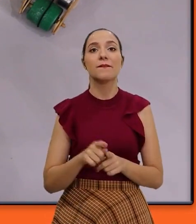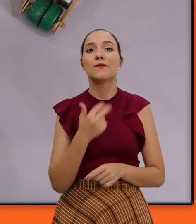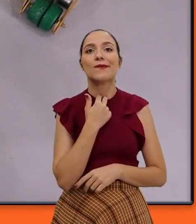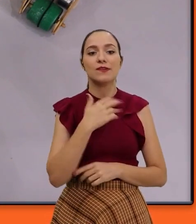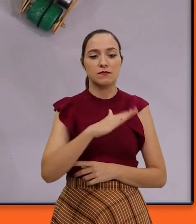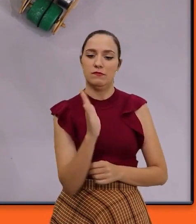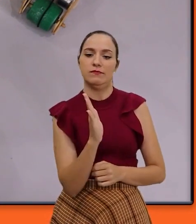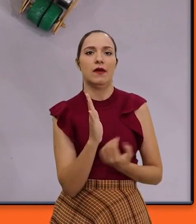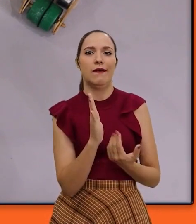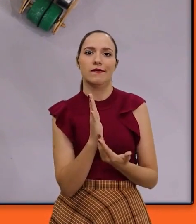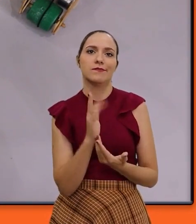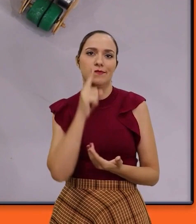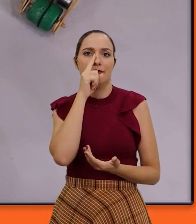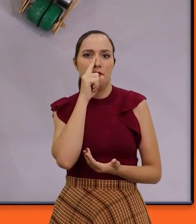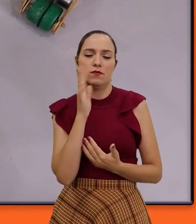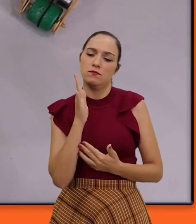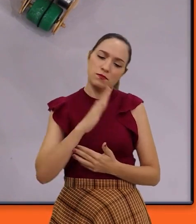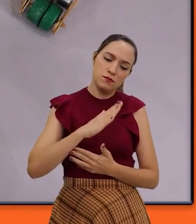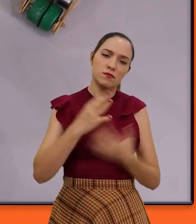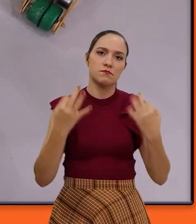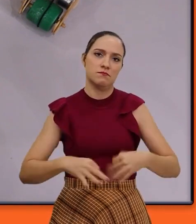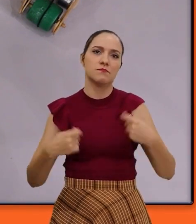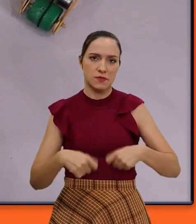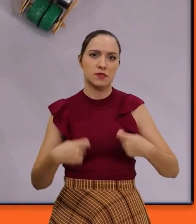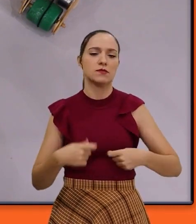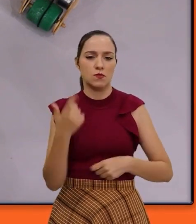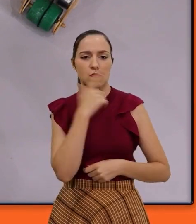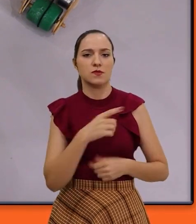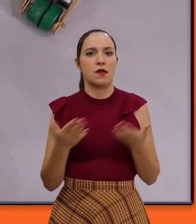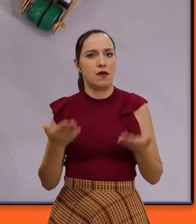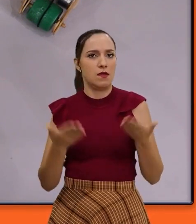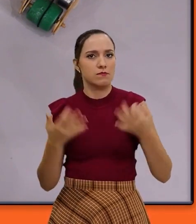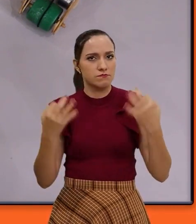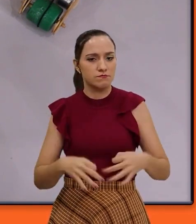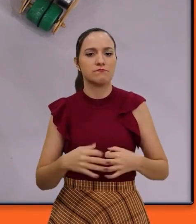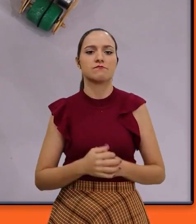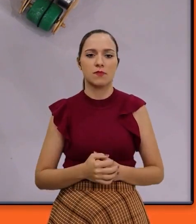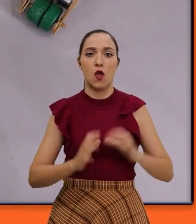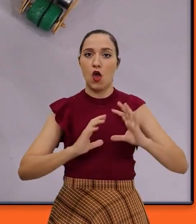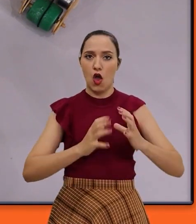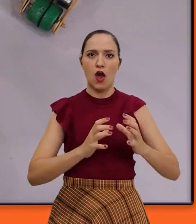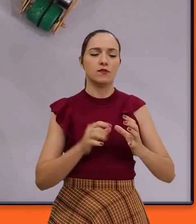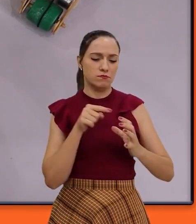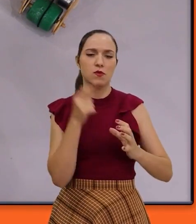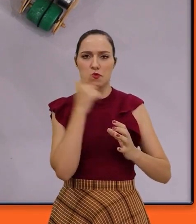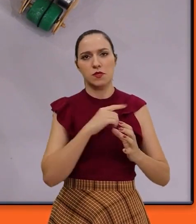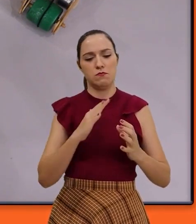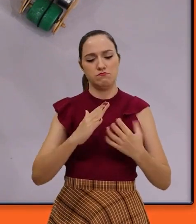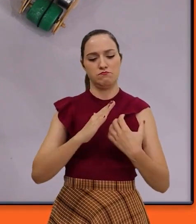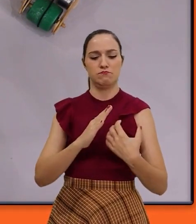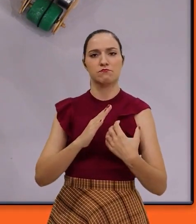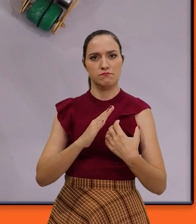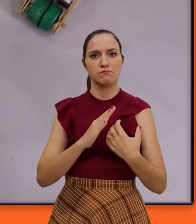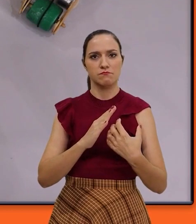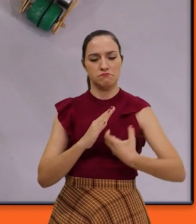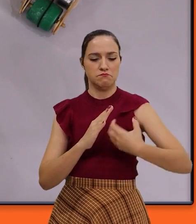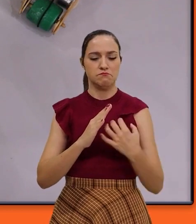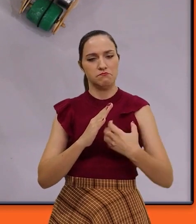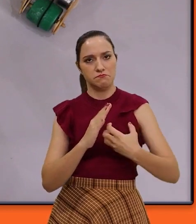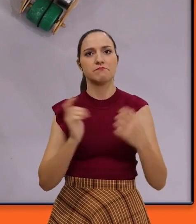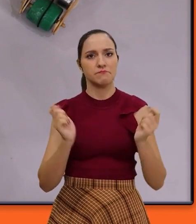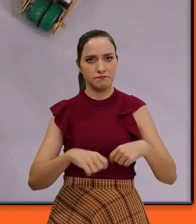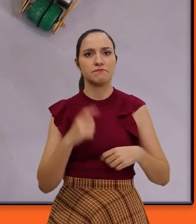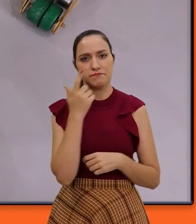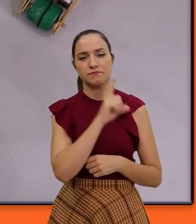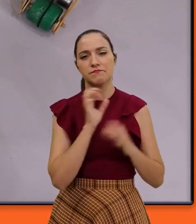Então a gente acha aqui um local aqui que não fique muito perto da roda, né, e deixa a roda livremente. E